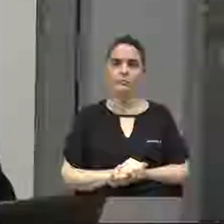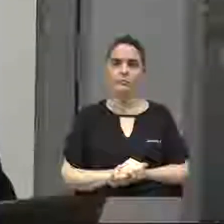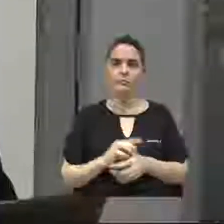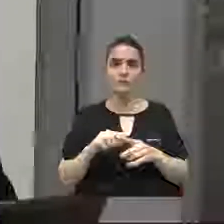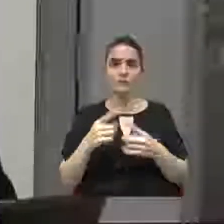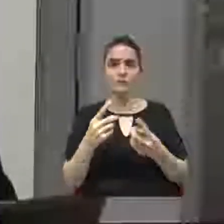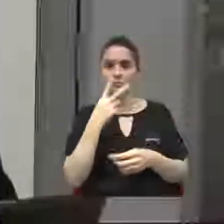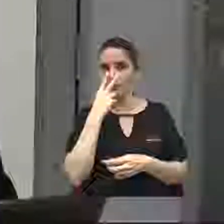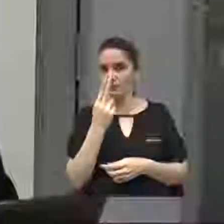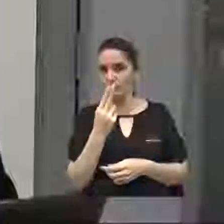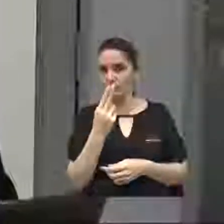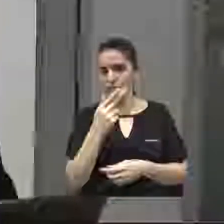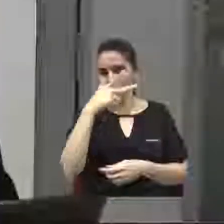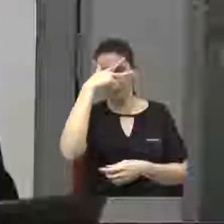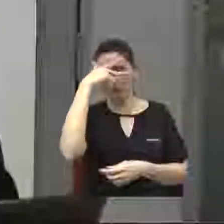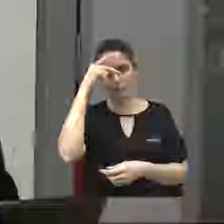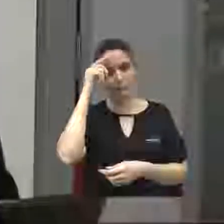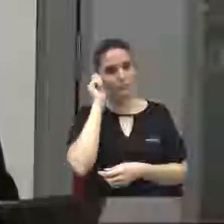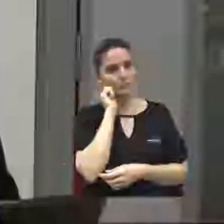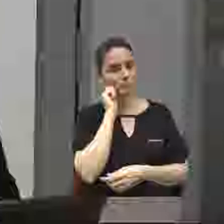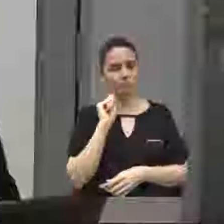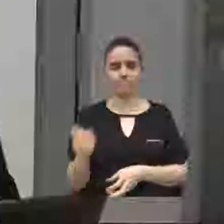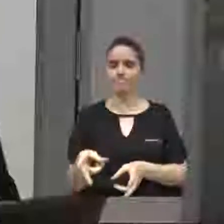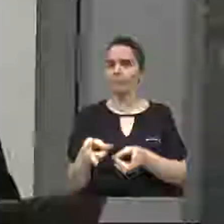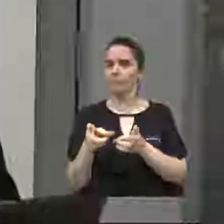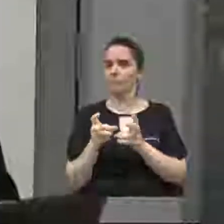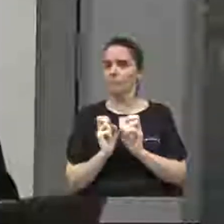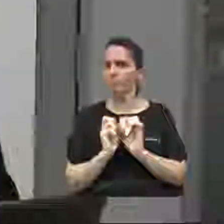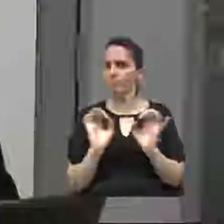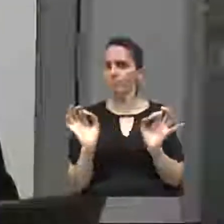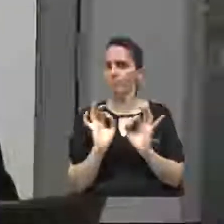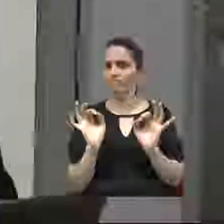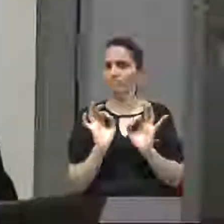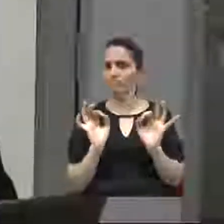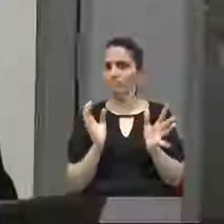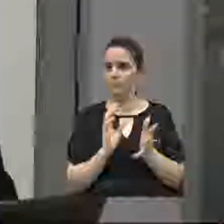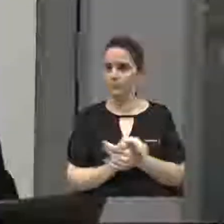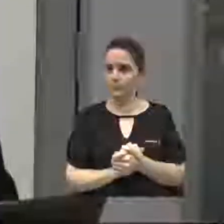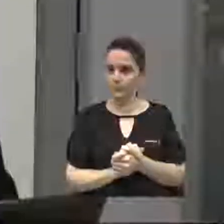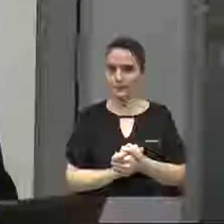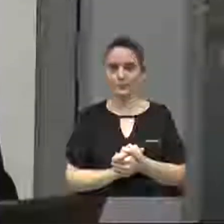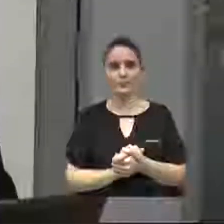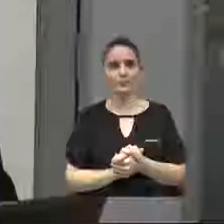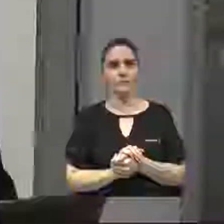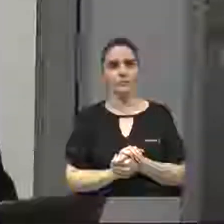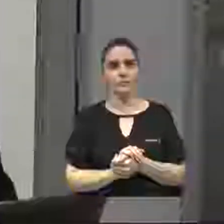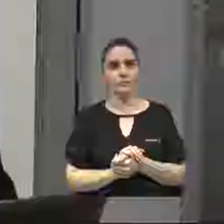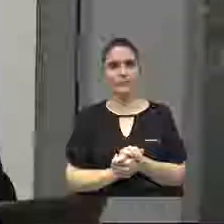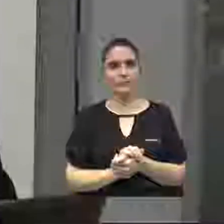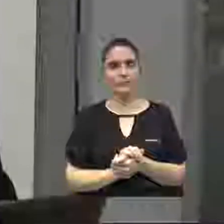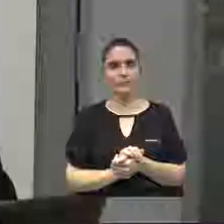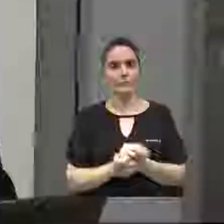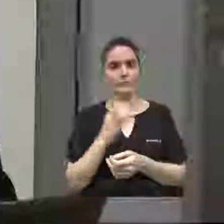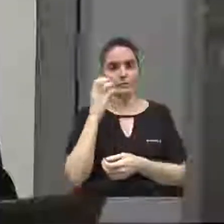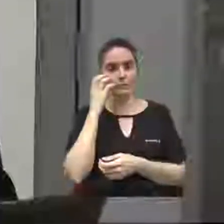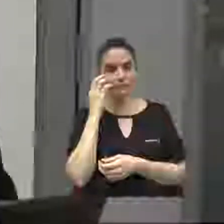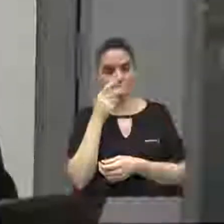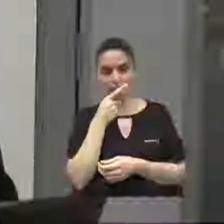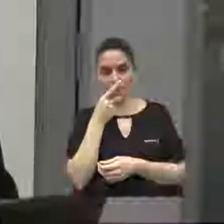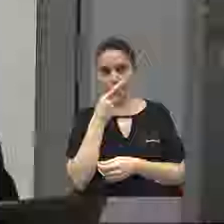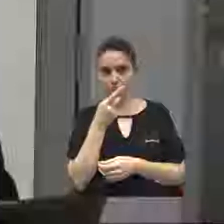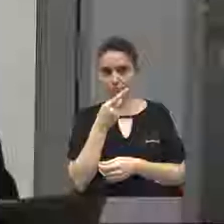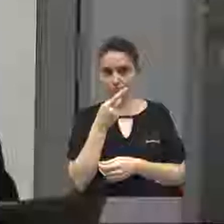que o Executivo ele não teve essa sensibilidade, pastor Nilton. Parece que, independente de todos os trâmites, volto a dizer aqui